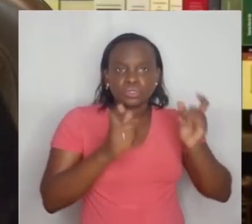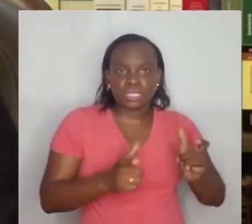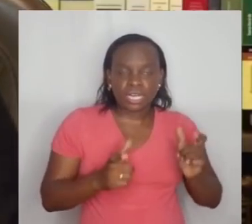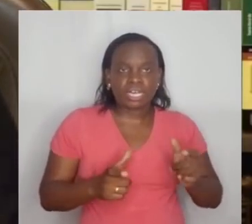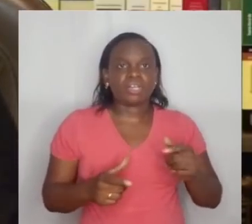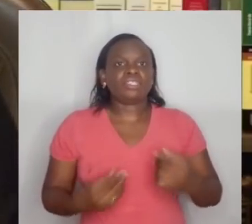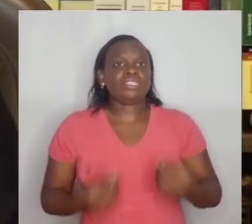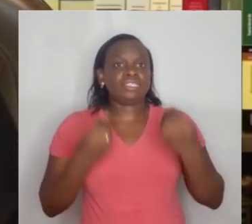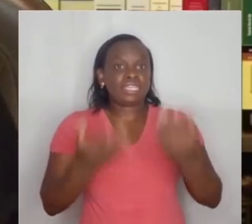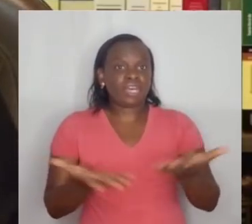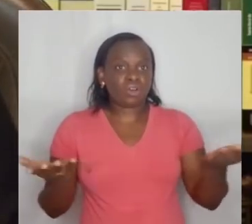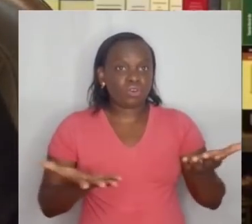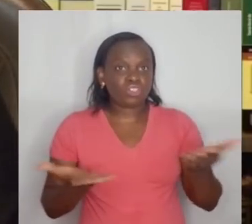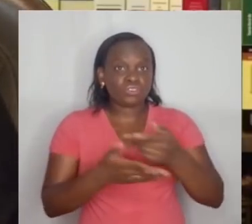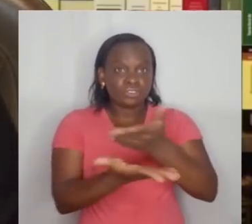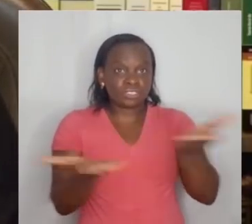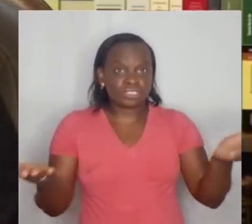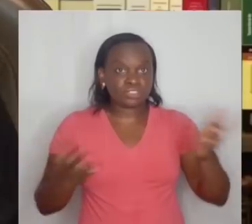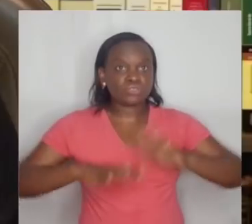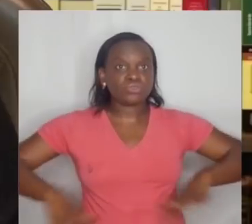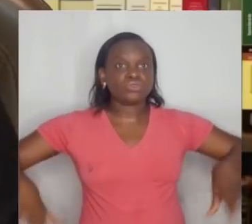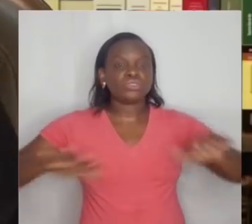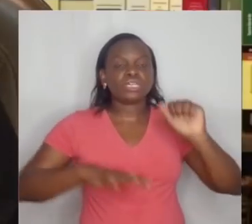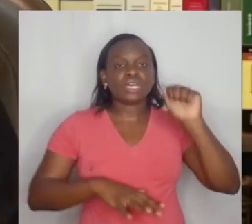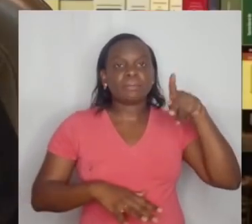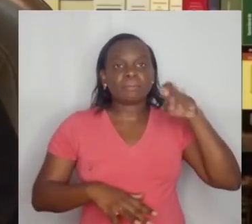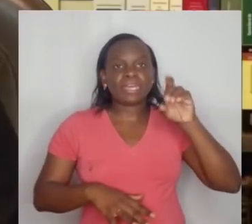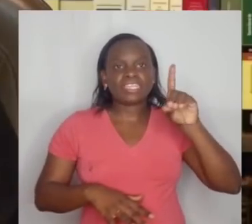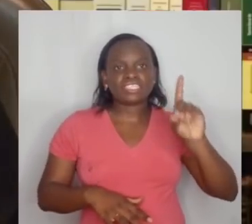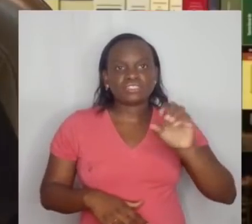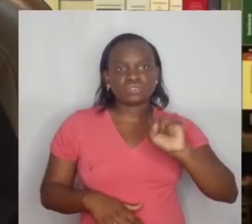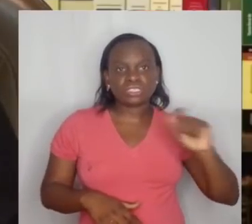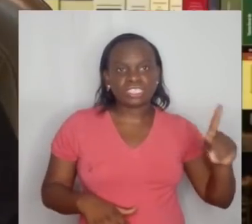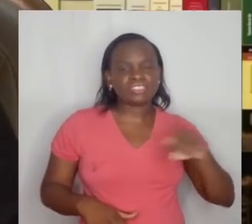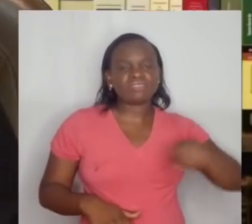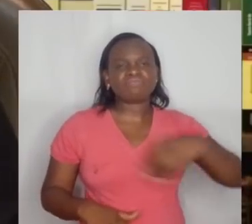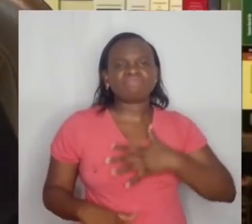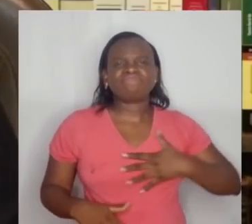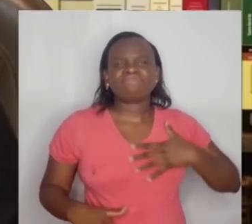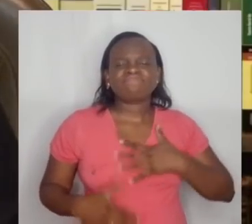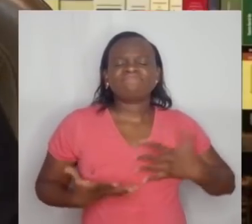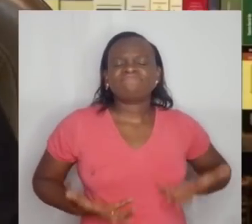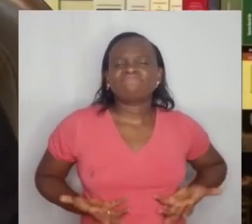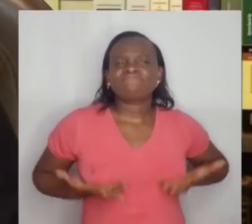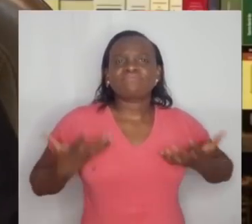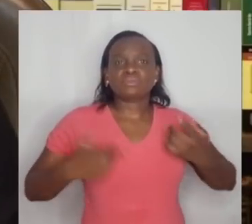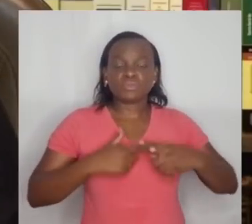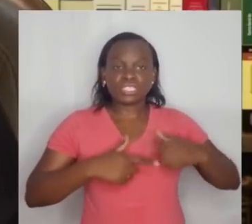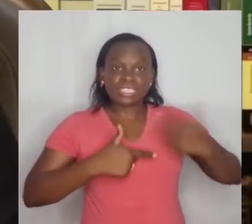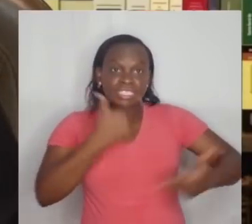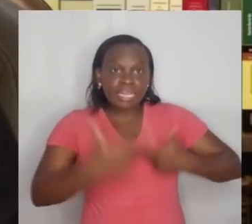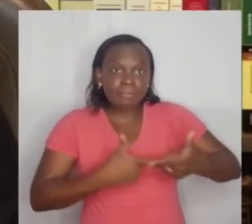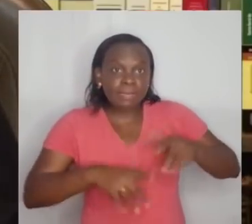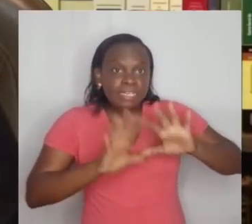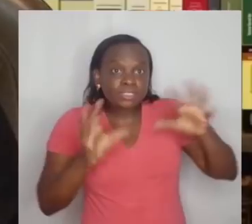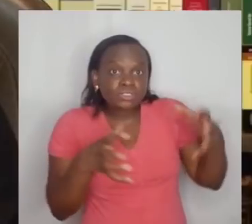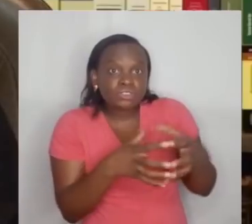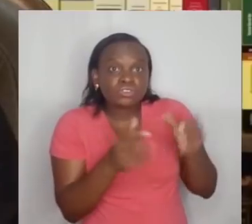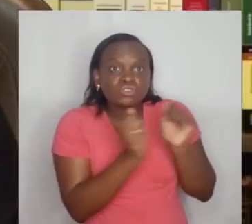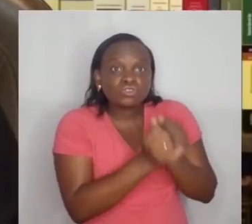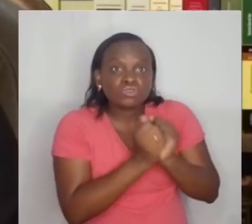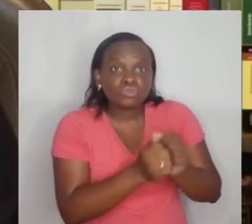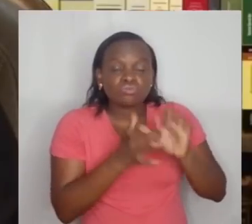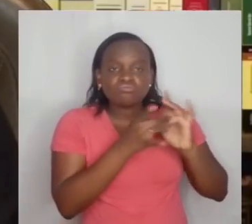equipe local, entrega hoje a todos vocês um AMPED Sudeste que nos orgulha, porque é fruto do trabalho